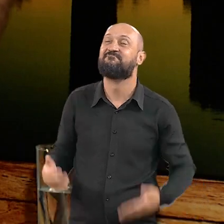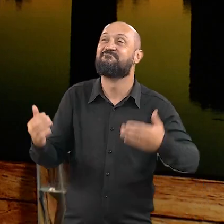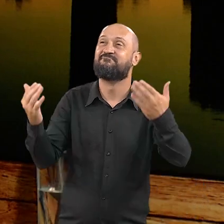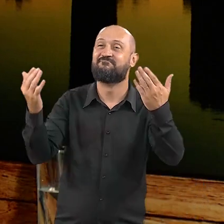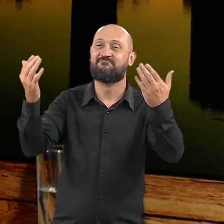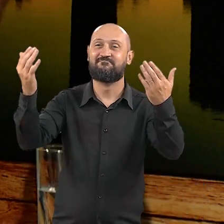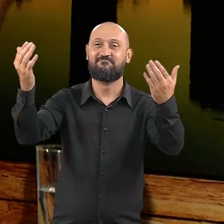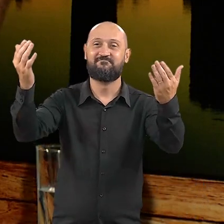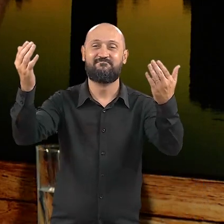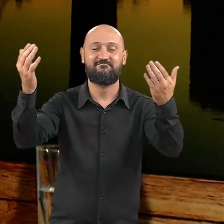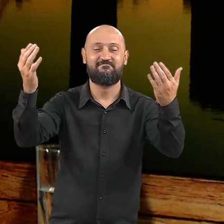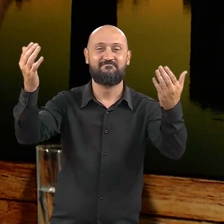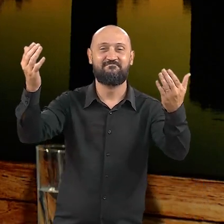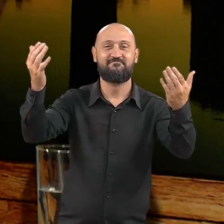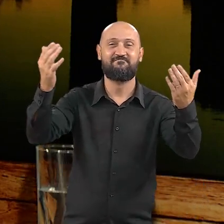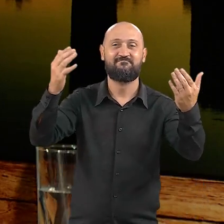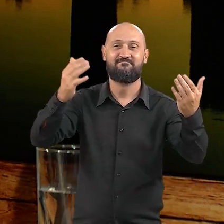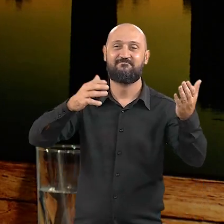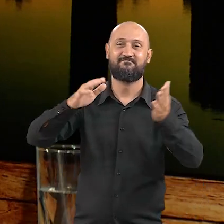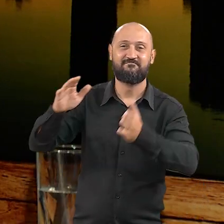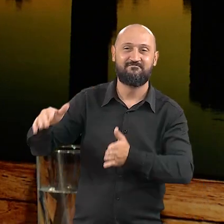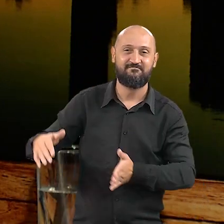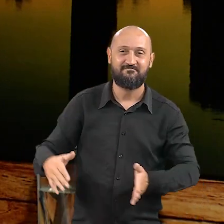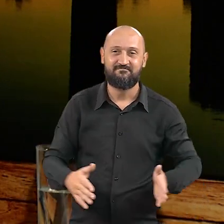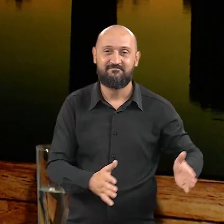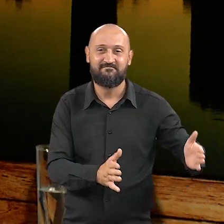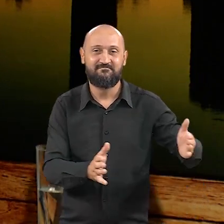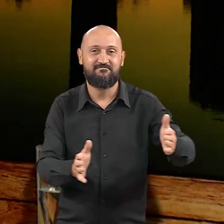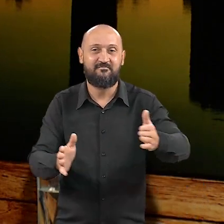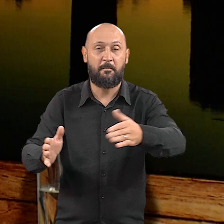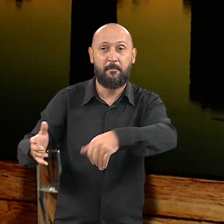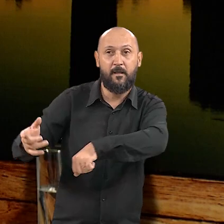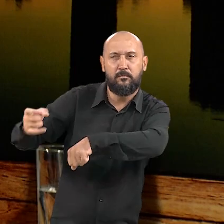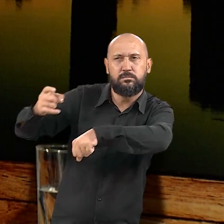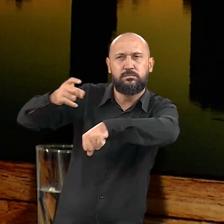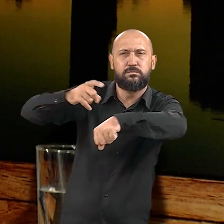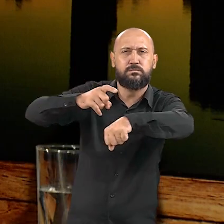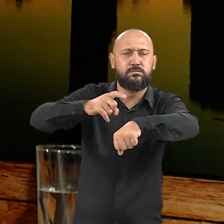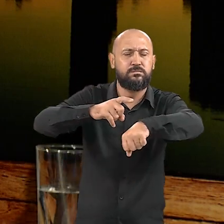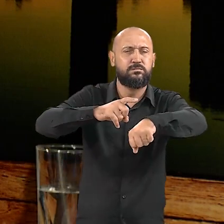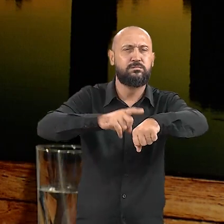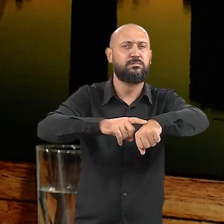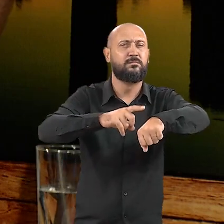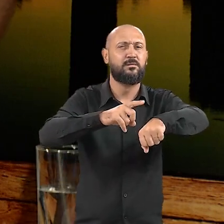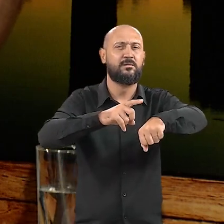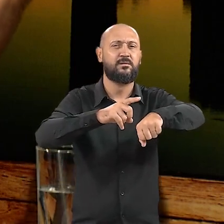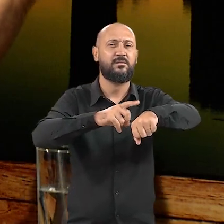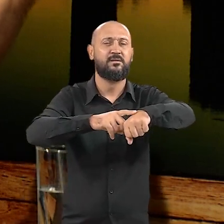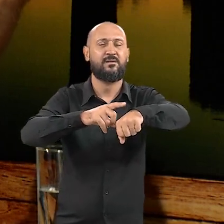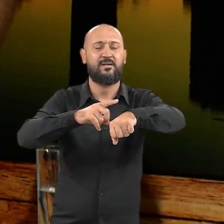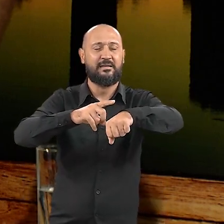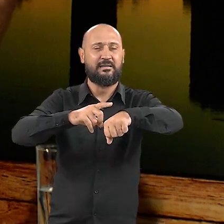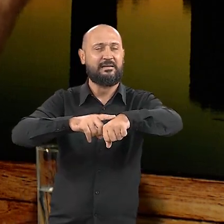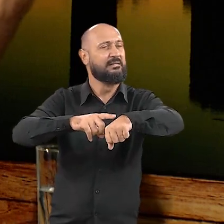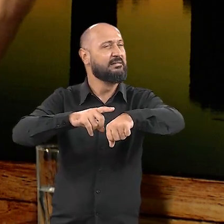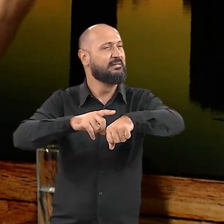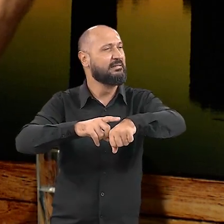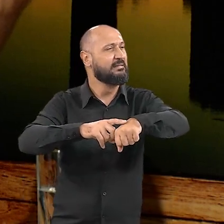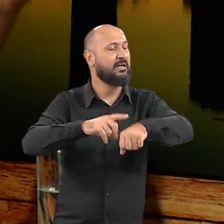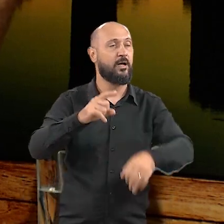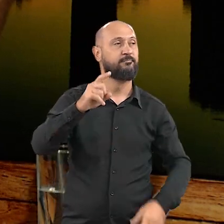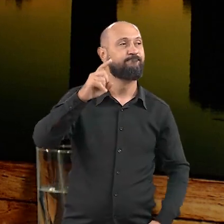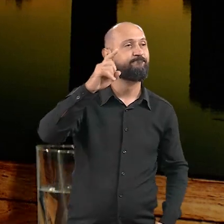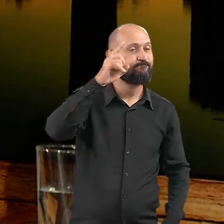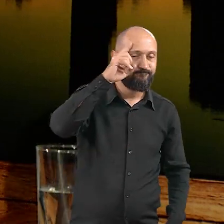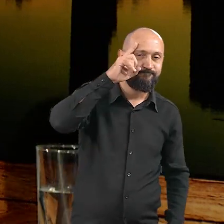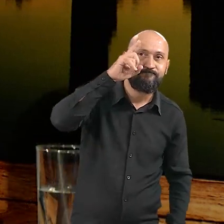Assim caminho neste momento, a cada